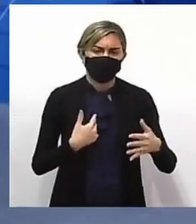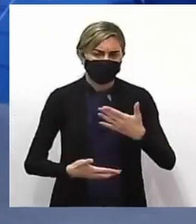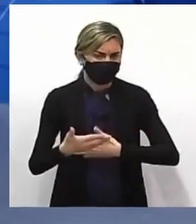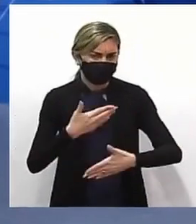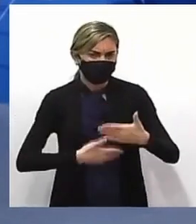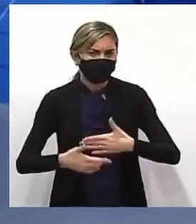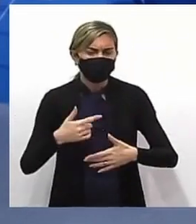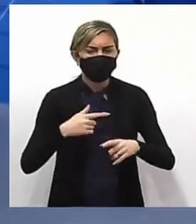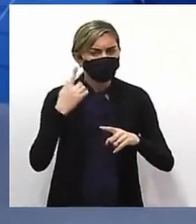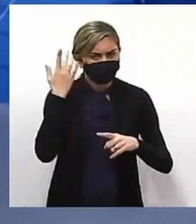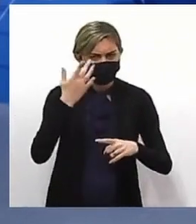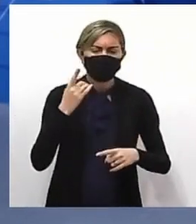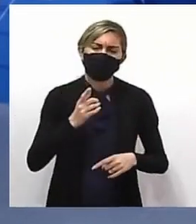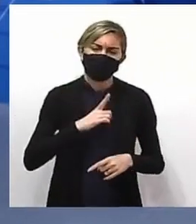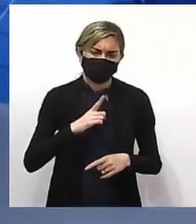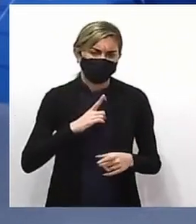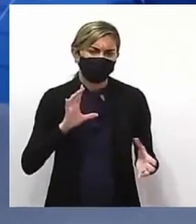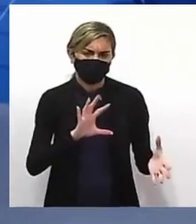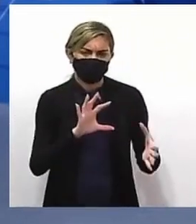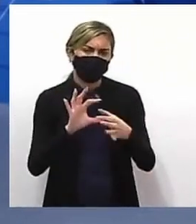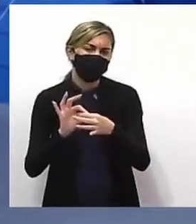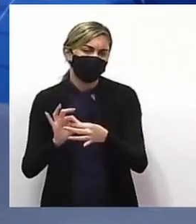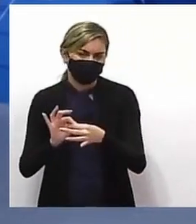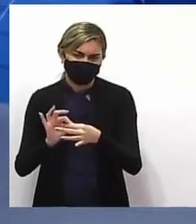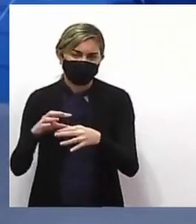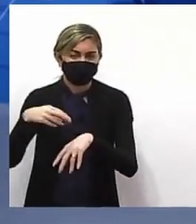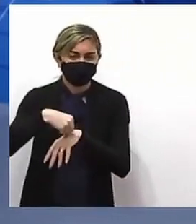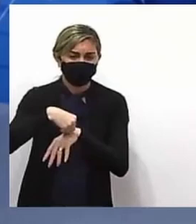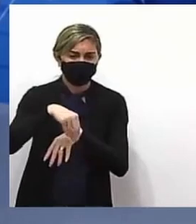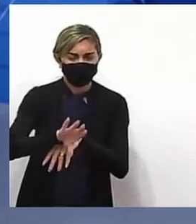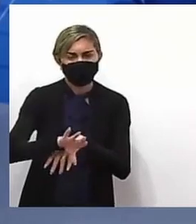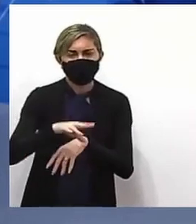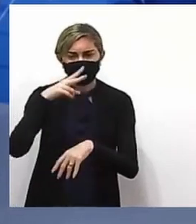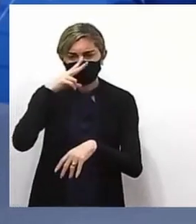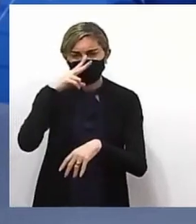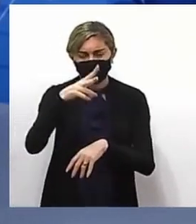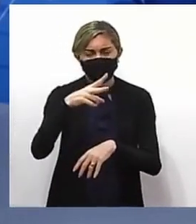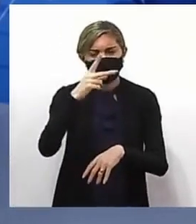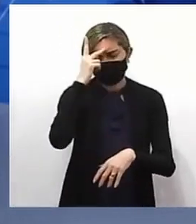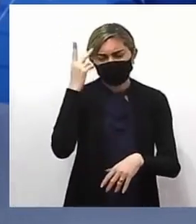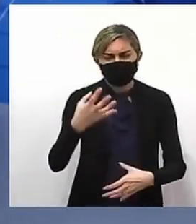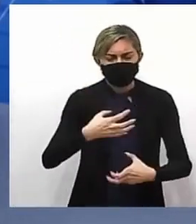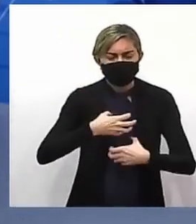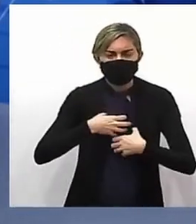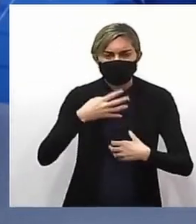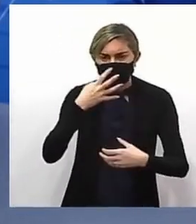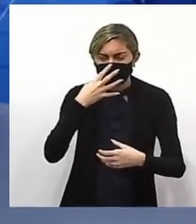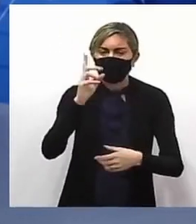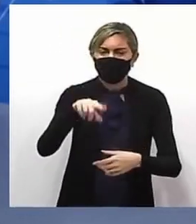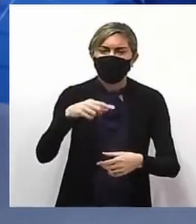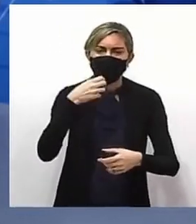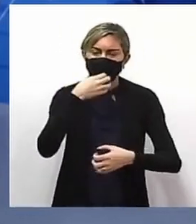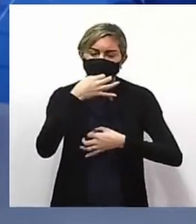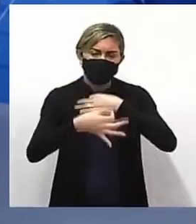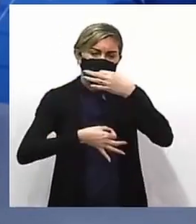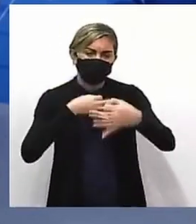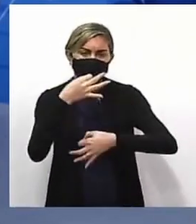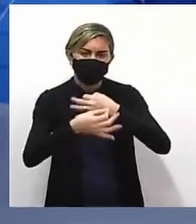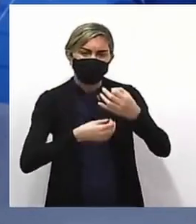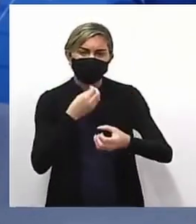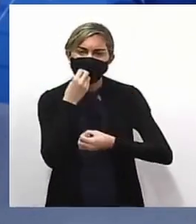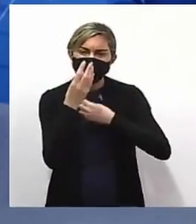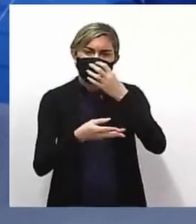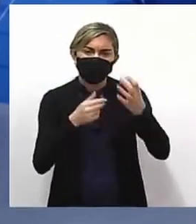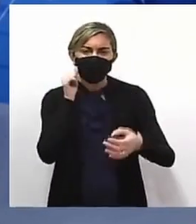acho que existe uma conexão que o filme leva que é muito forte para as pessoas, que são os relatos de mulheres que estão à frente